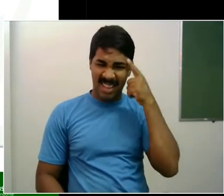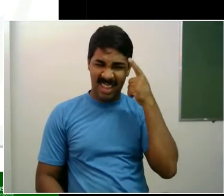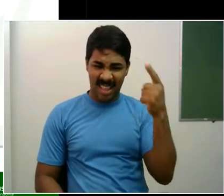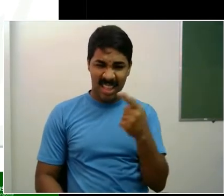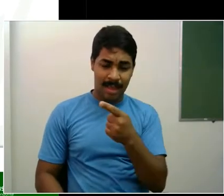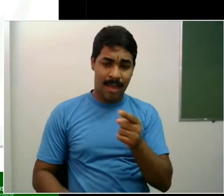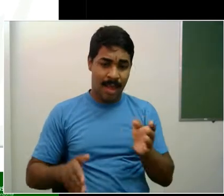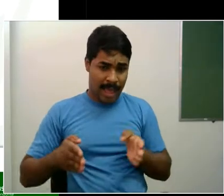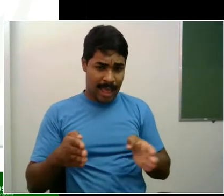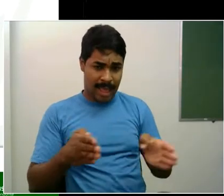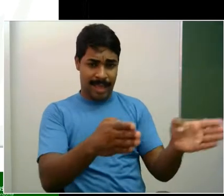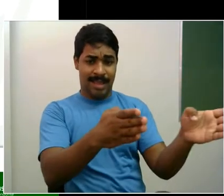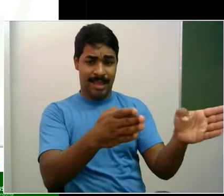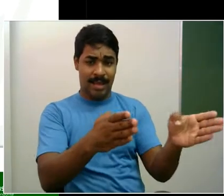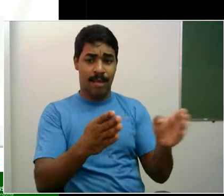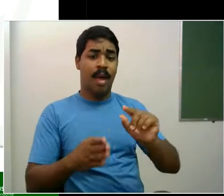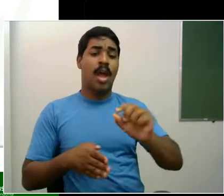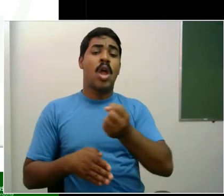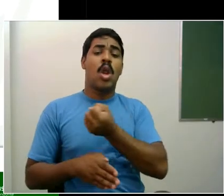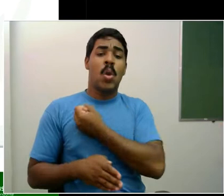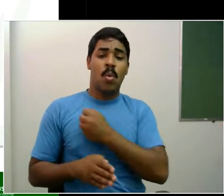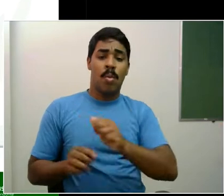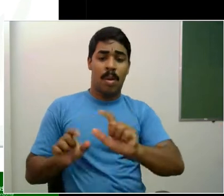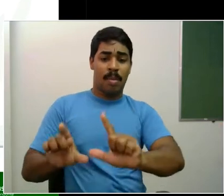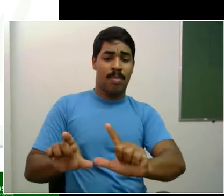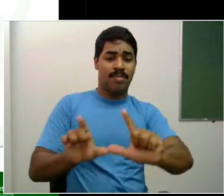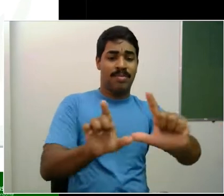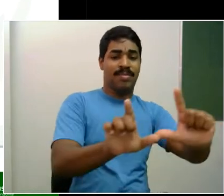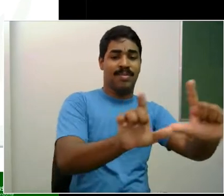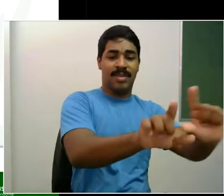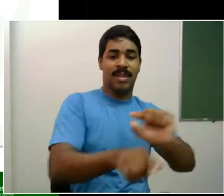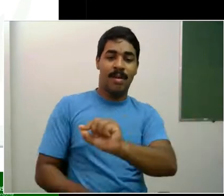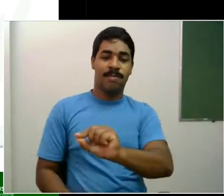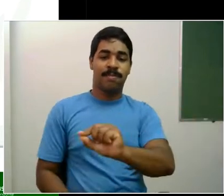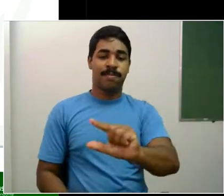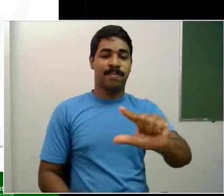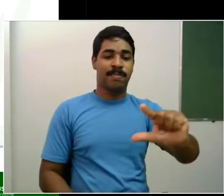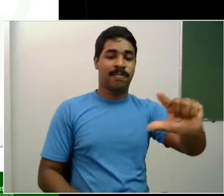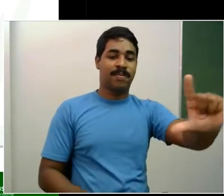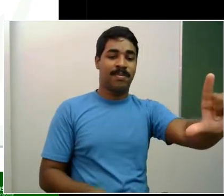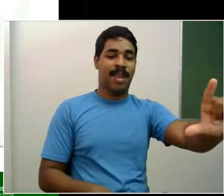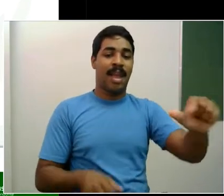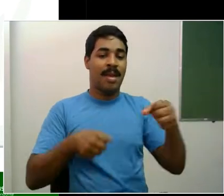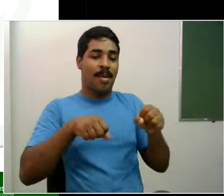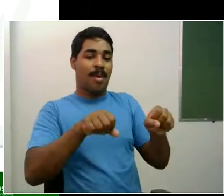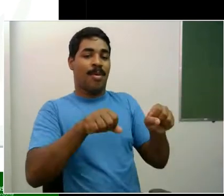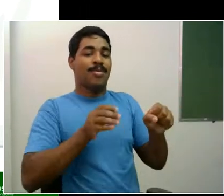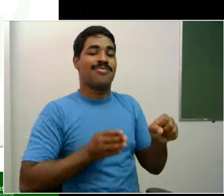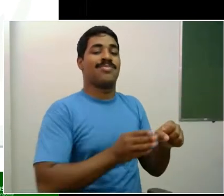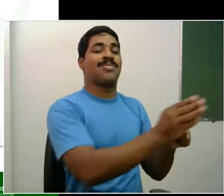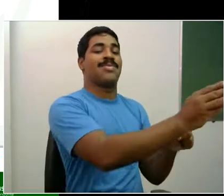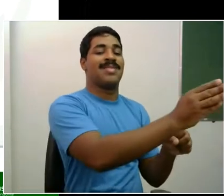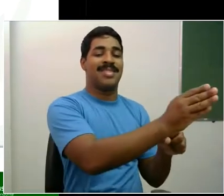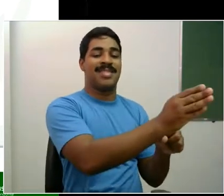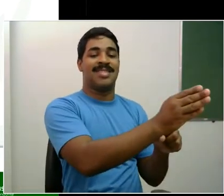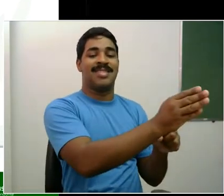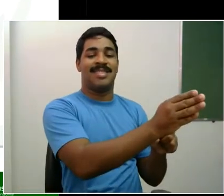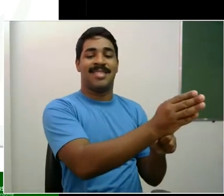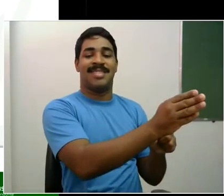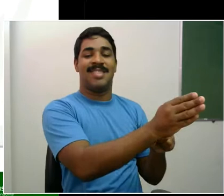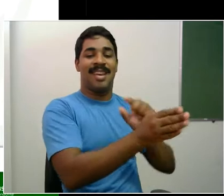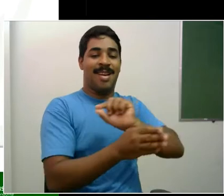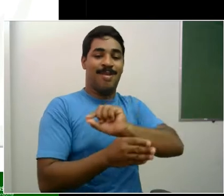continua apontando para a direita. Só que antes eles estavam indo para a direita